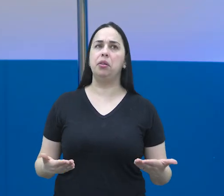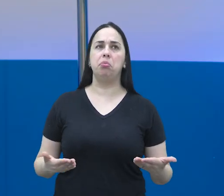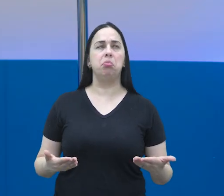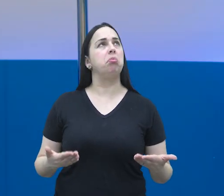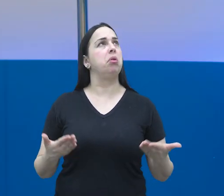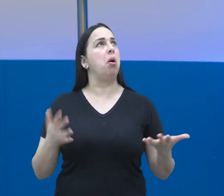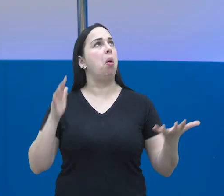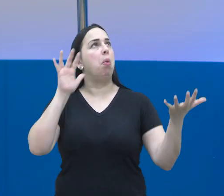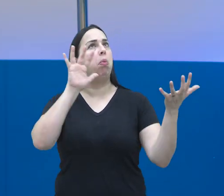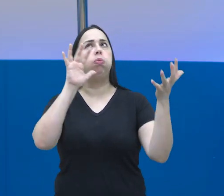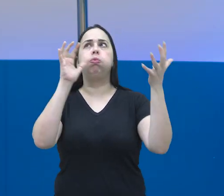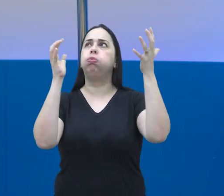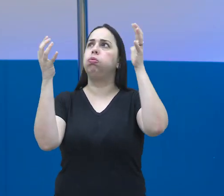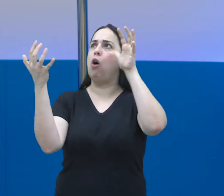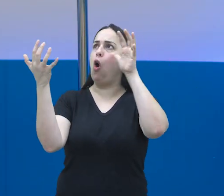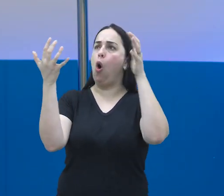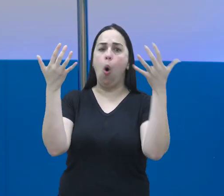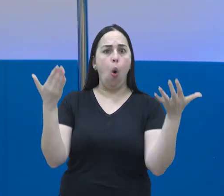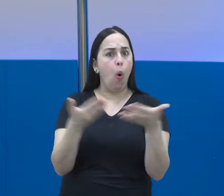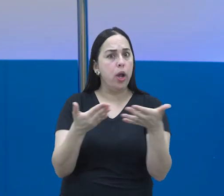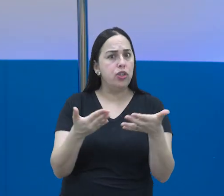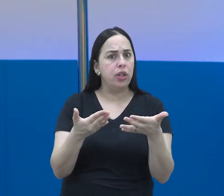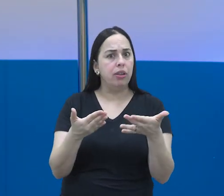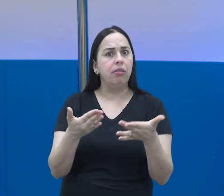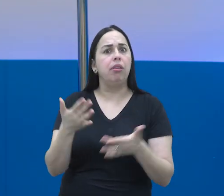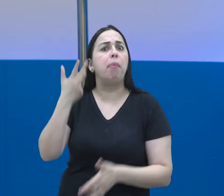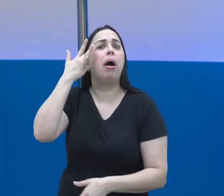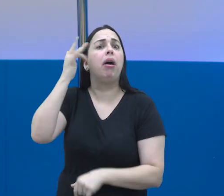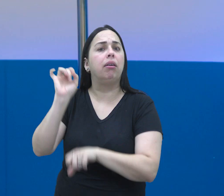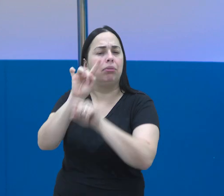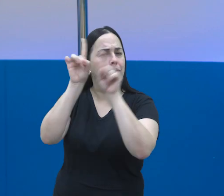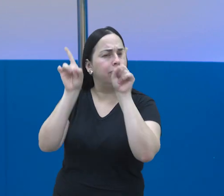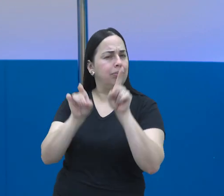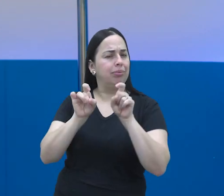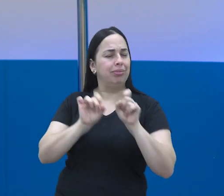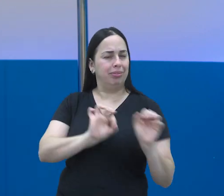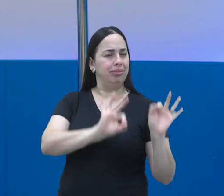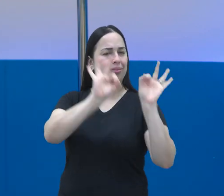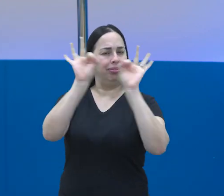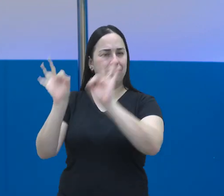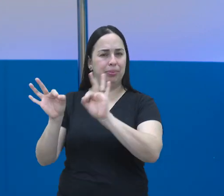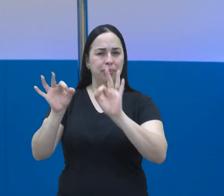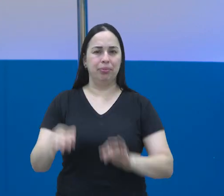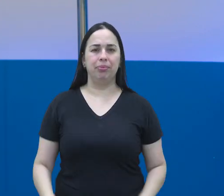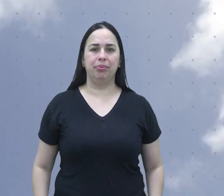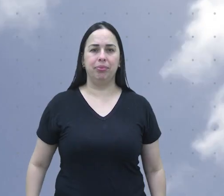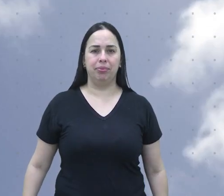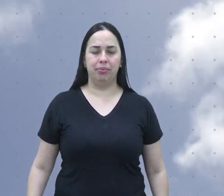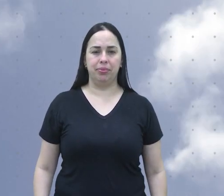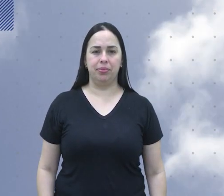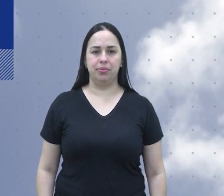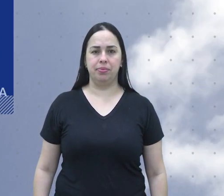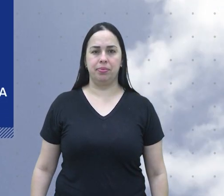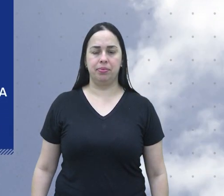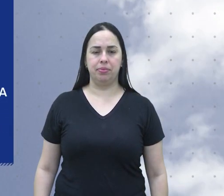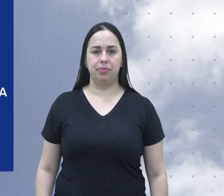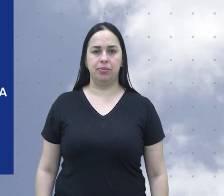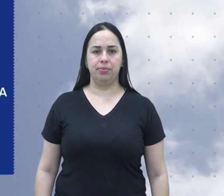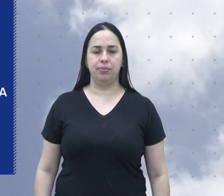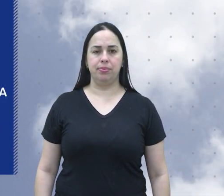Como será que fica o tempo na cidade hoje à tarde e também amanhã? Hora da previsão do tempo.